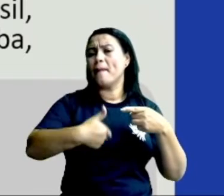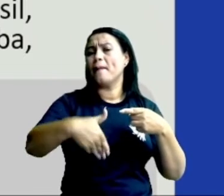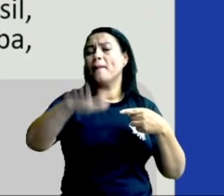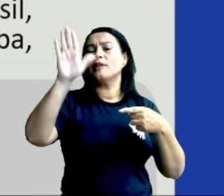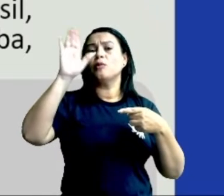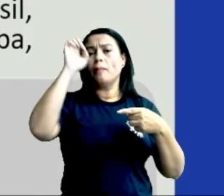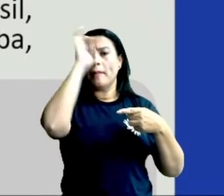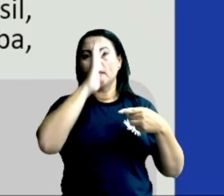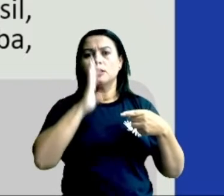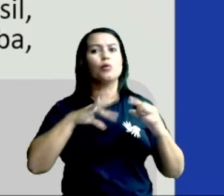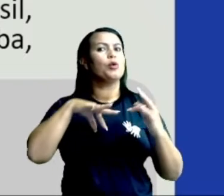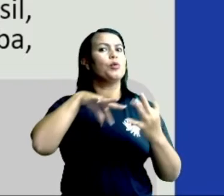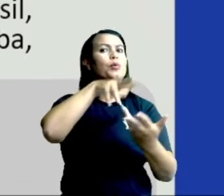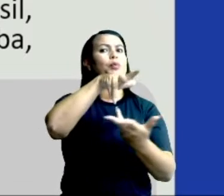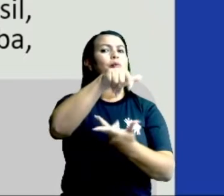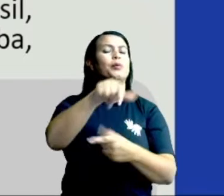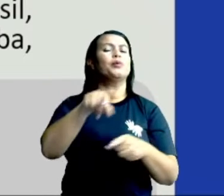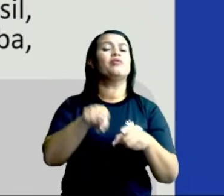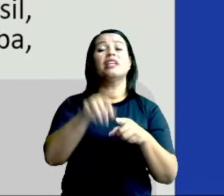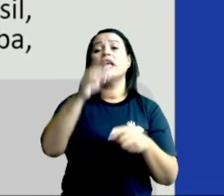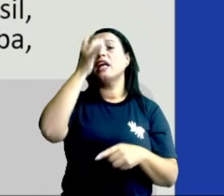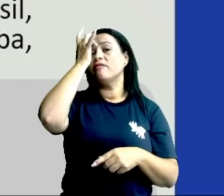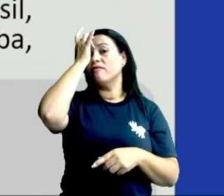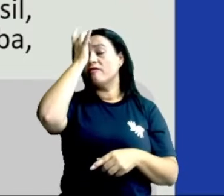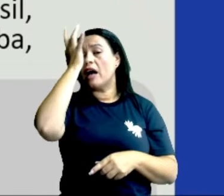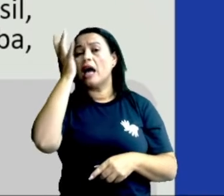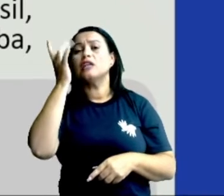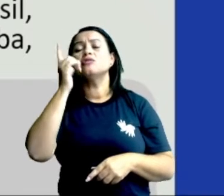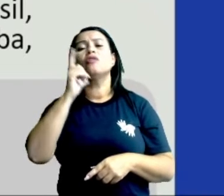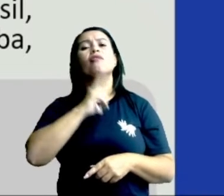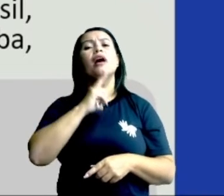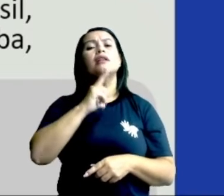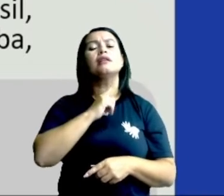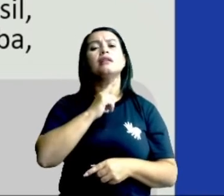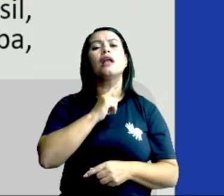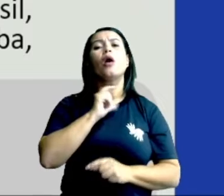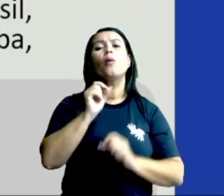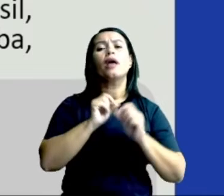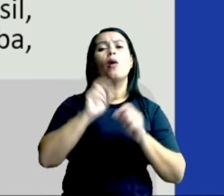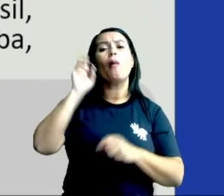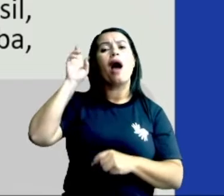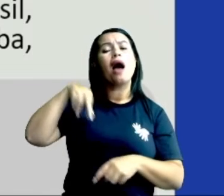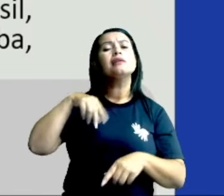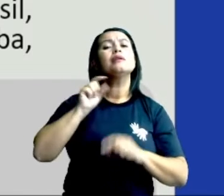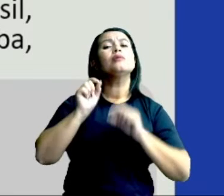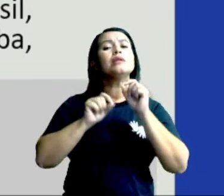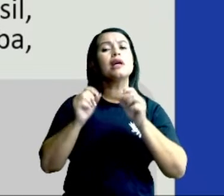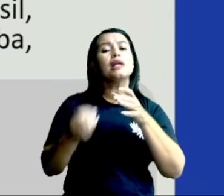aquela de facilidade. Ele vai encontrar um motivo para ali surgir